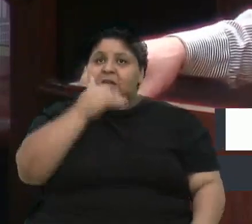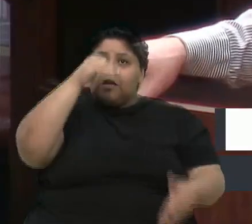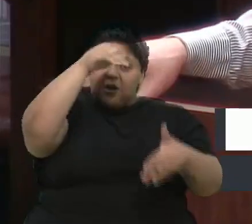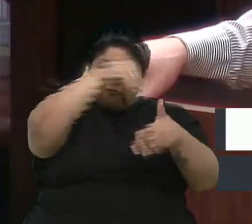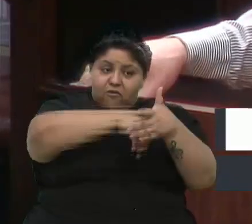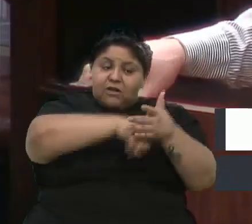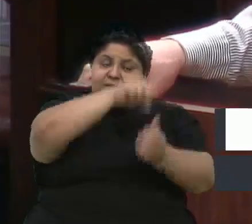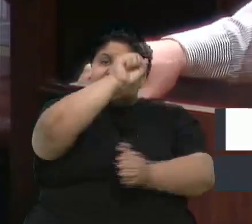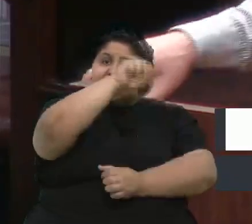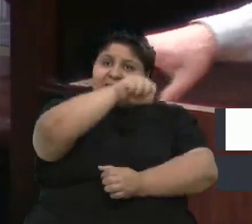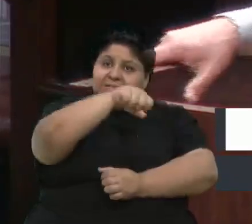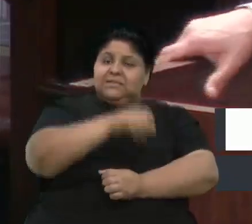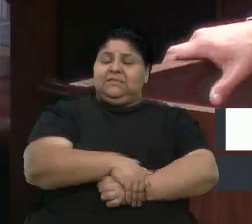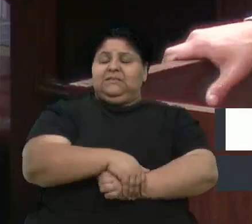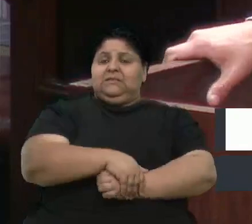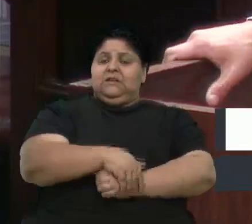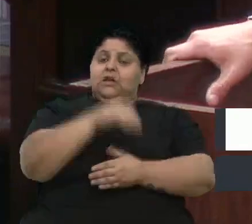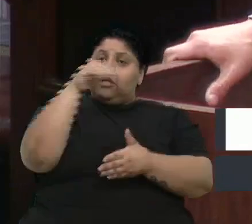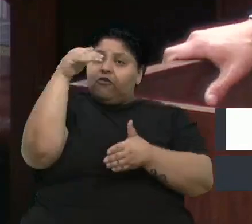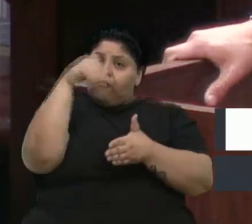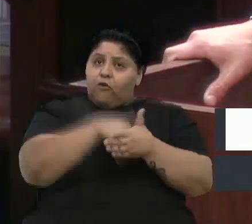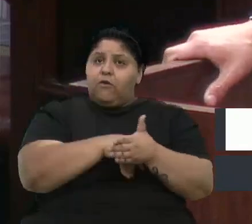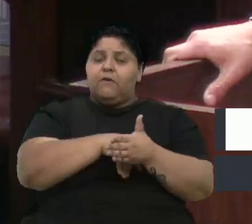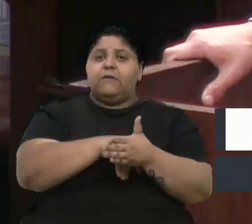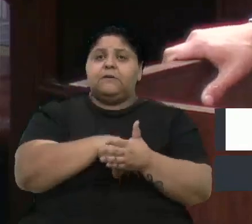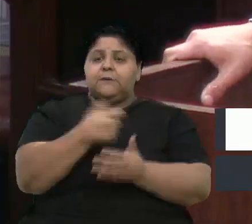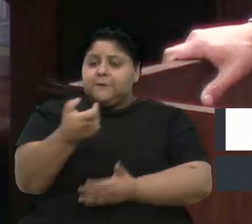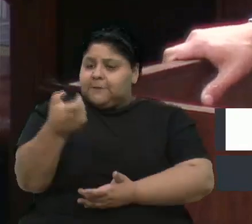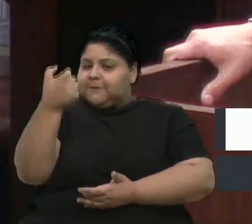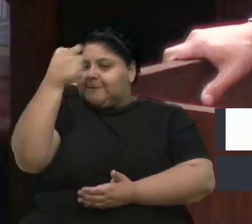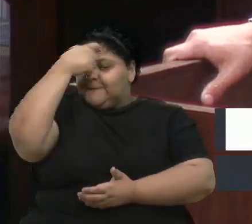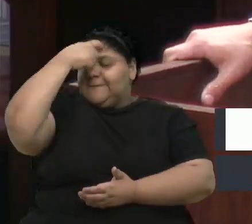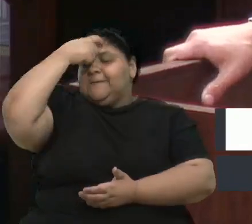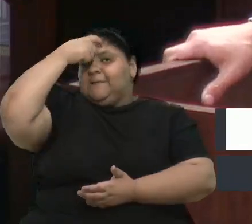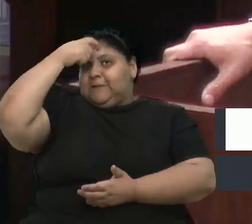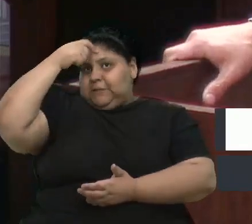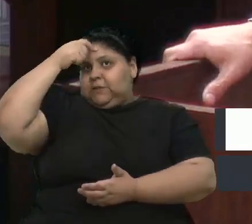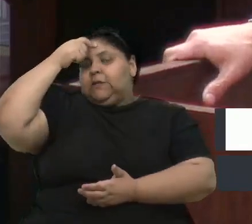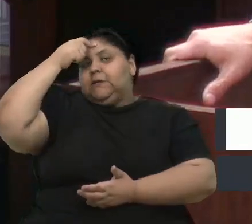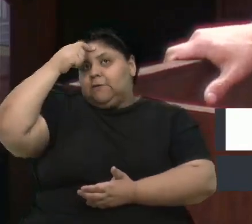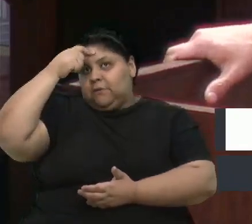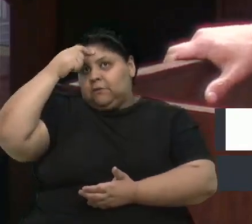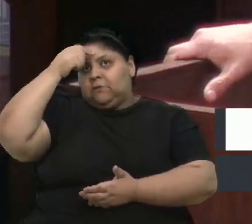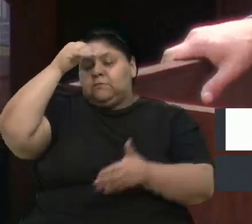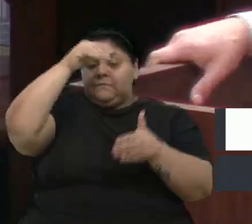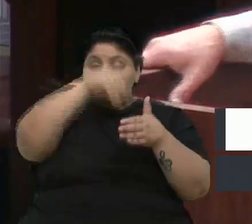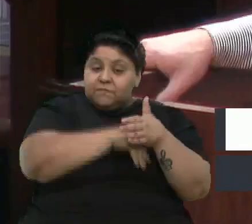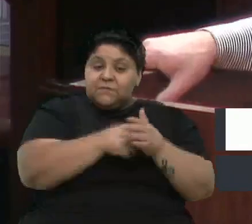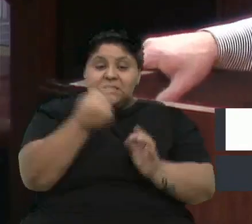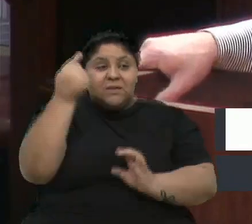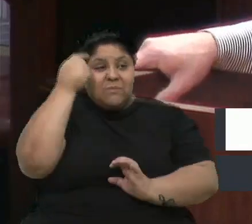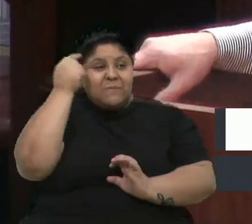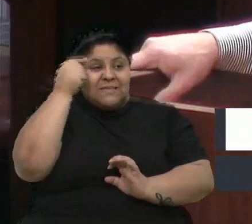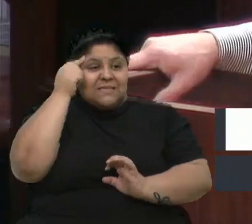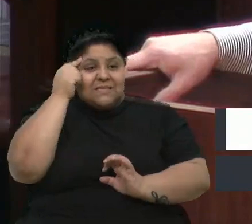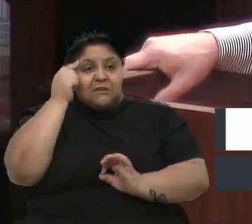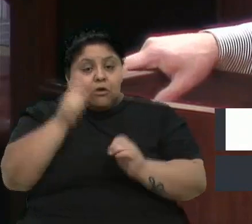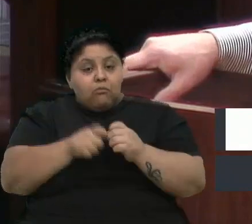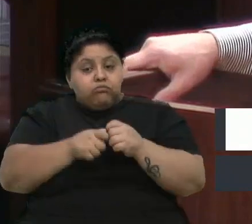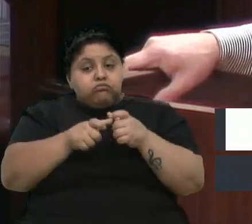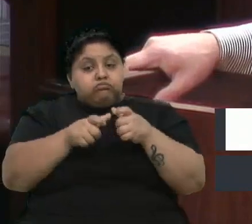favorável, que votem consciente, que votem pensando no progresso daquela